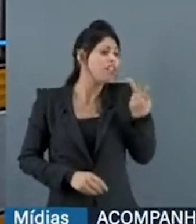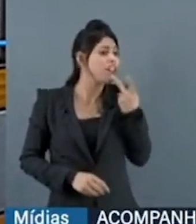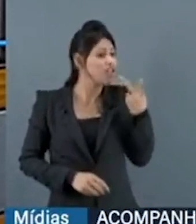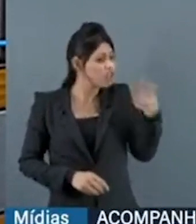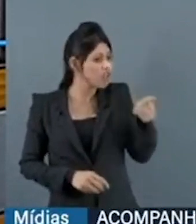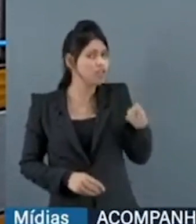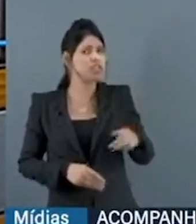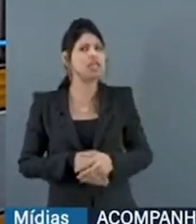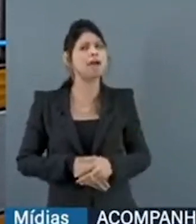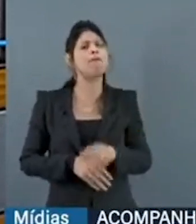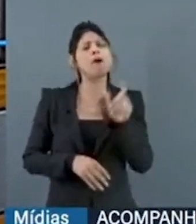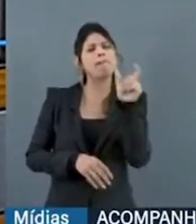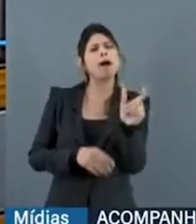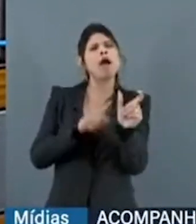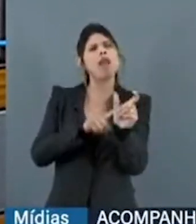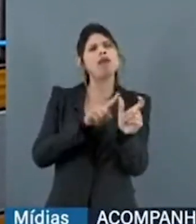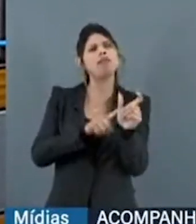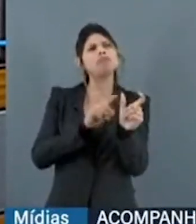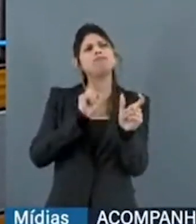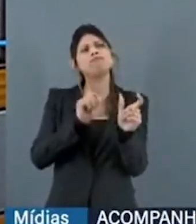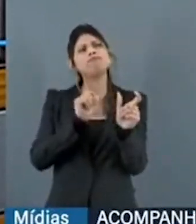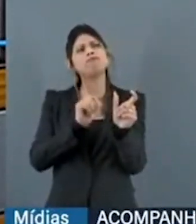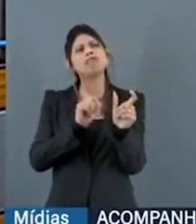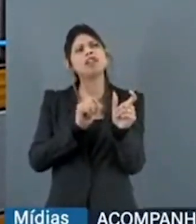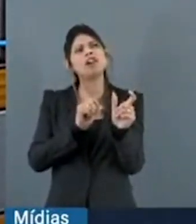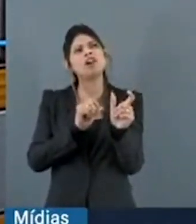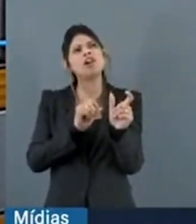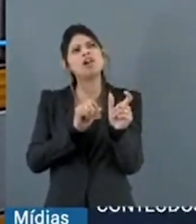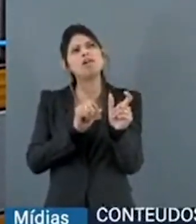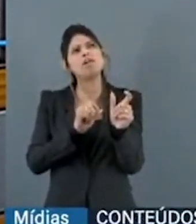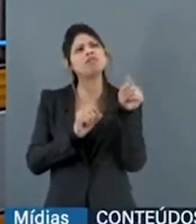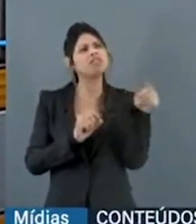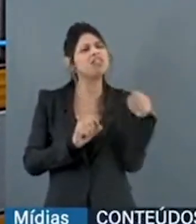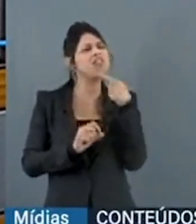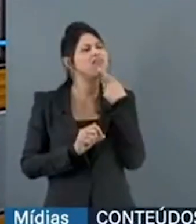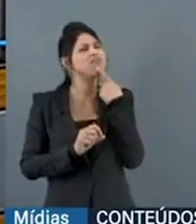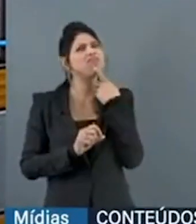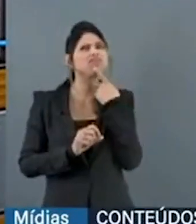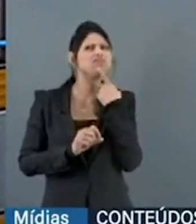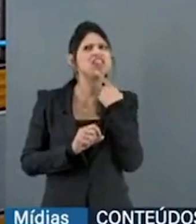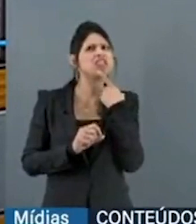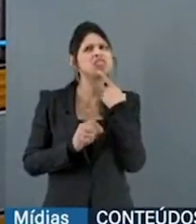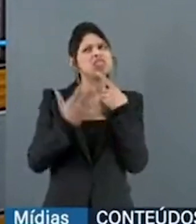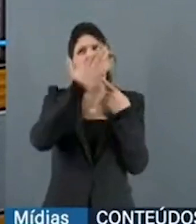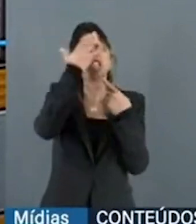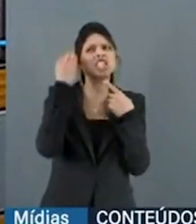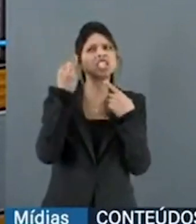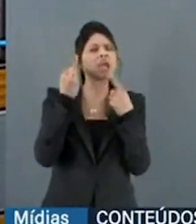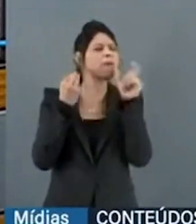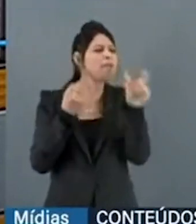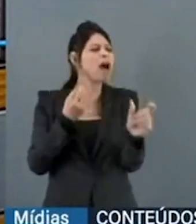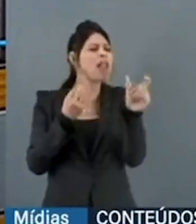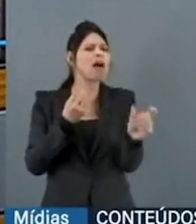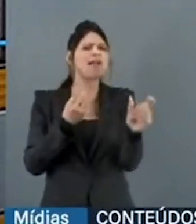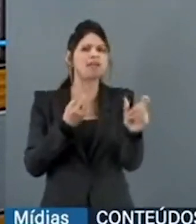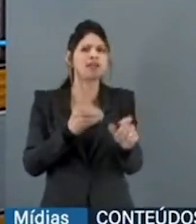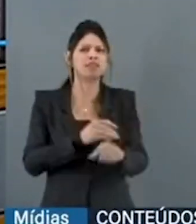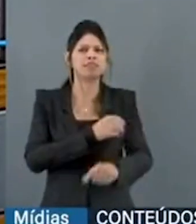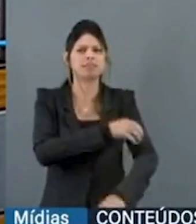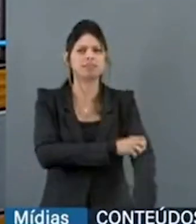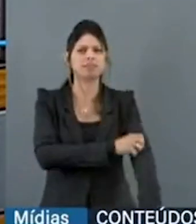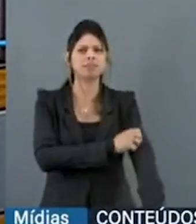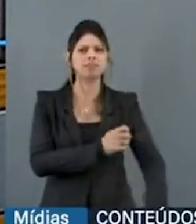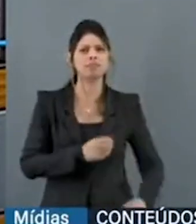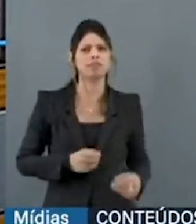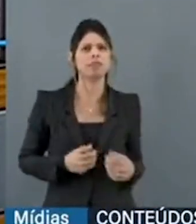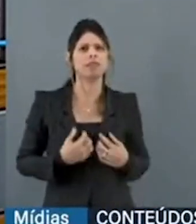vou lembrar o nome. O senhor é um treslocado? Não foi treslocado, esqueci a palavra que usaram. Senhor presidente, questão de aloprado. ordem. Não Senhor dou questão de